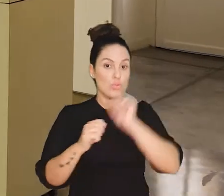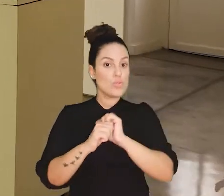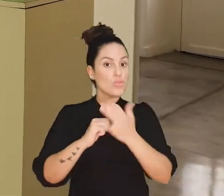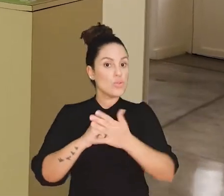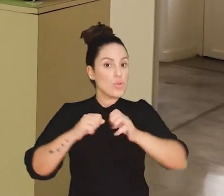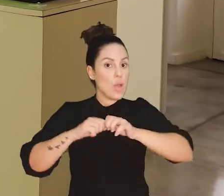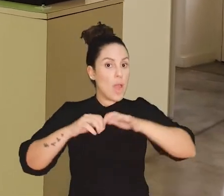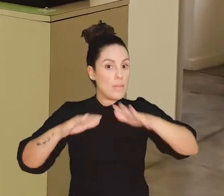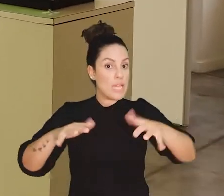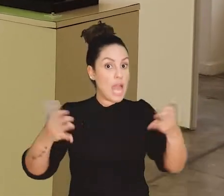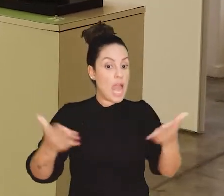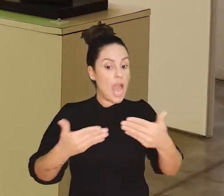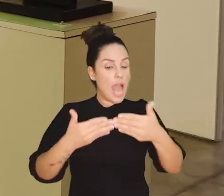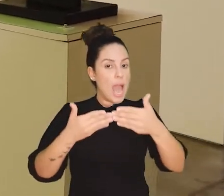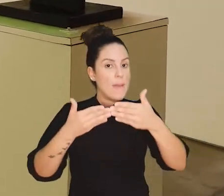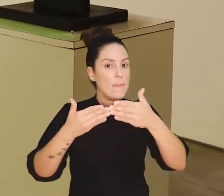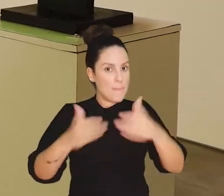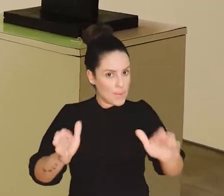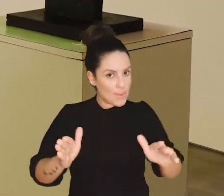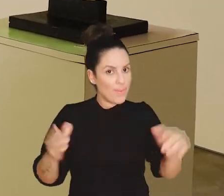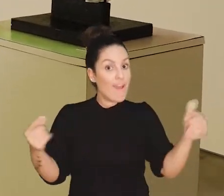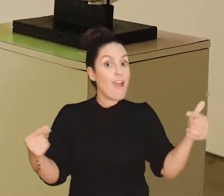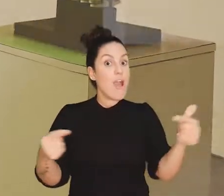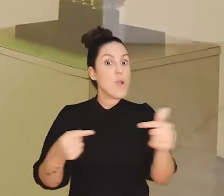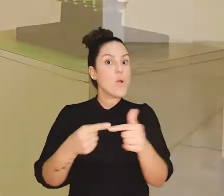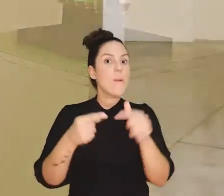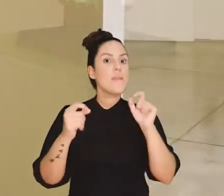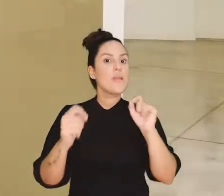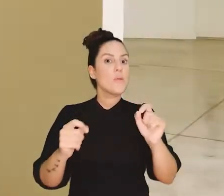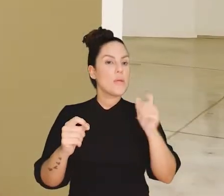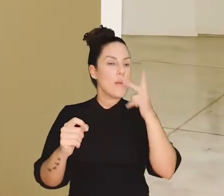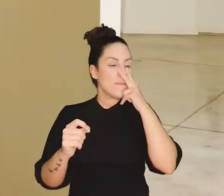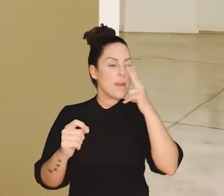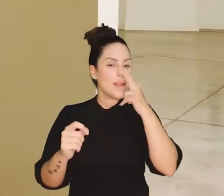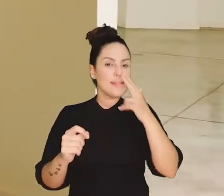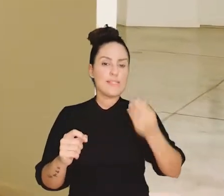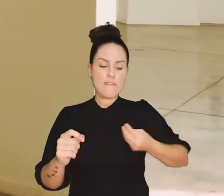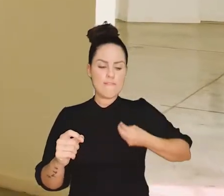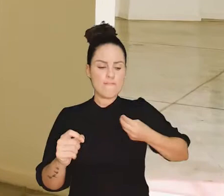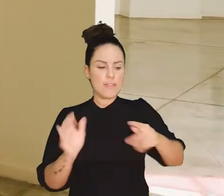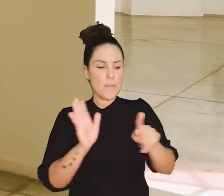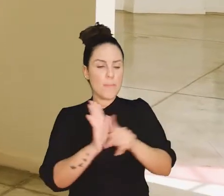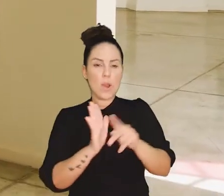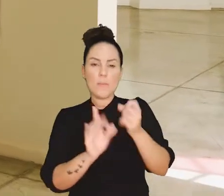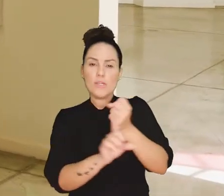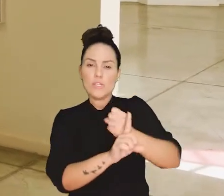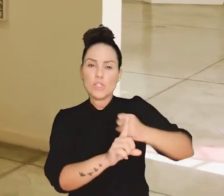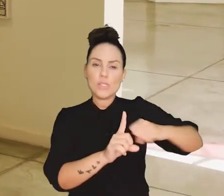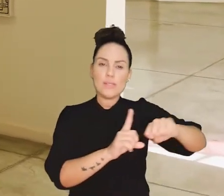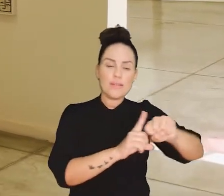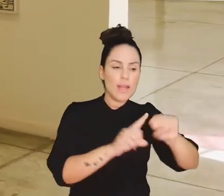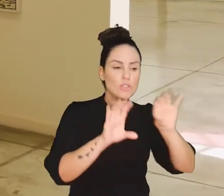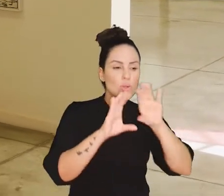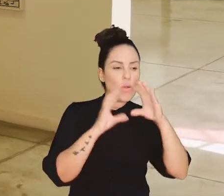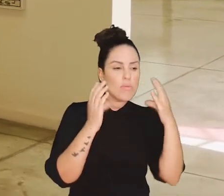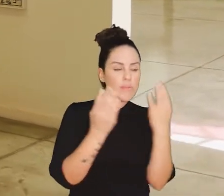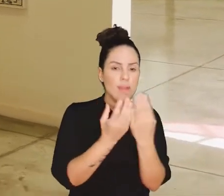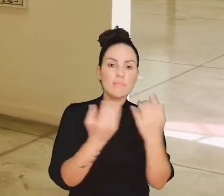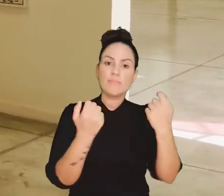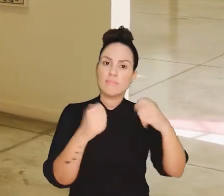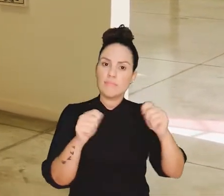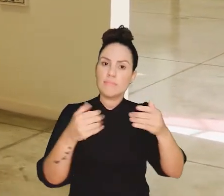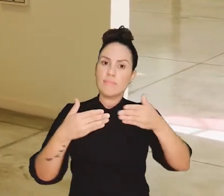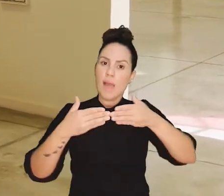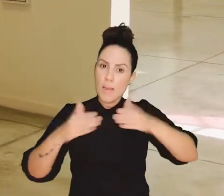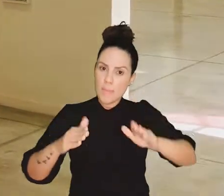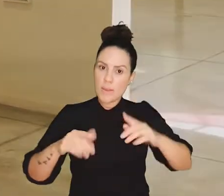dizer que ela está em total coadunância com esse novo momento que o museu vive, de abertura para a comunidade, de diálogo com